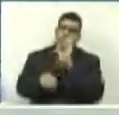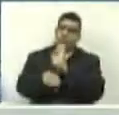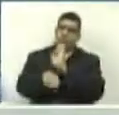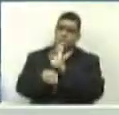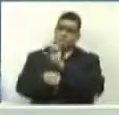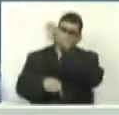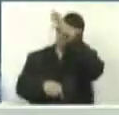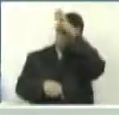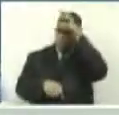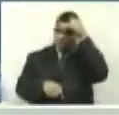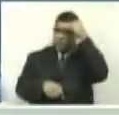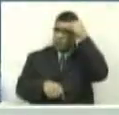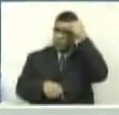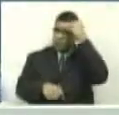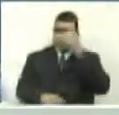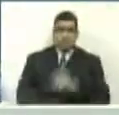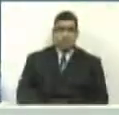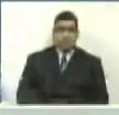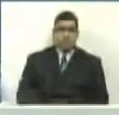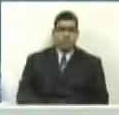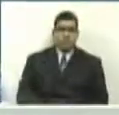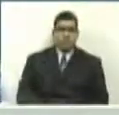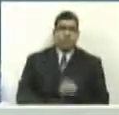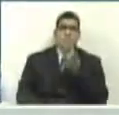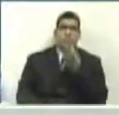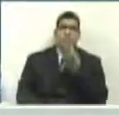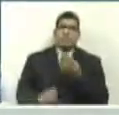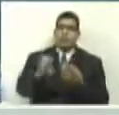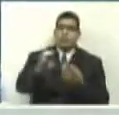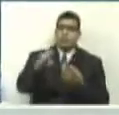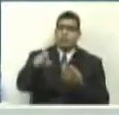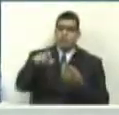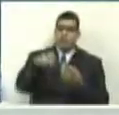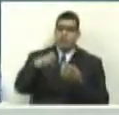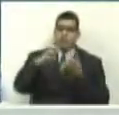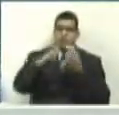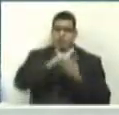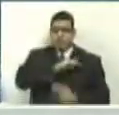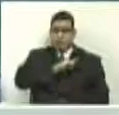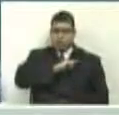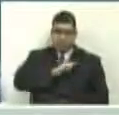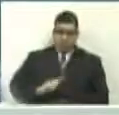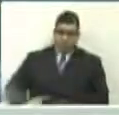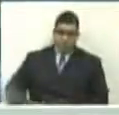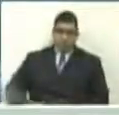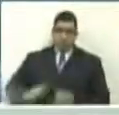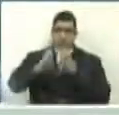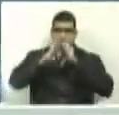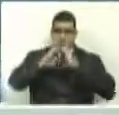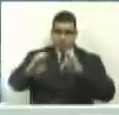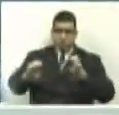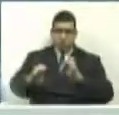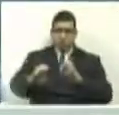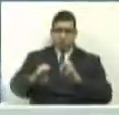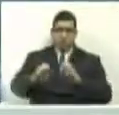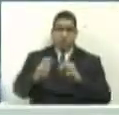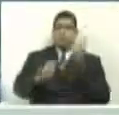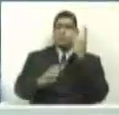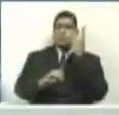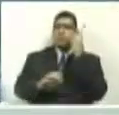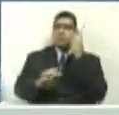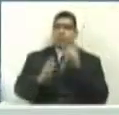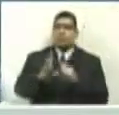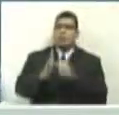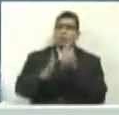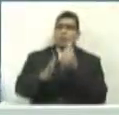do Amazonas. O ex-governador Eduardo Braga assumiu no dia 1º de janeiro